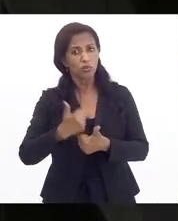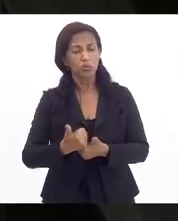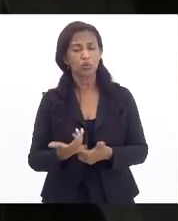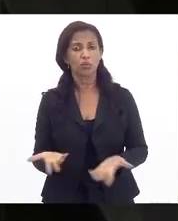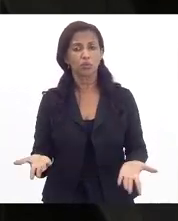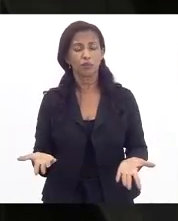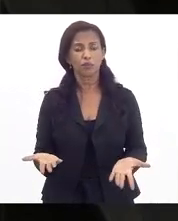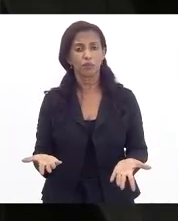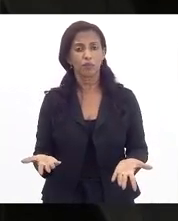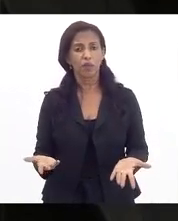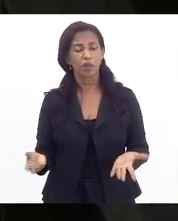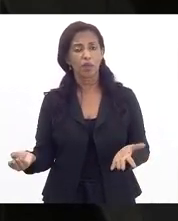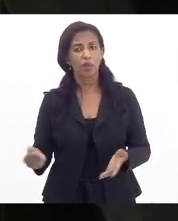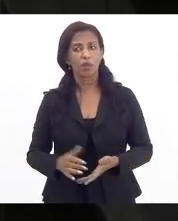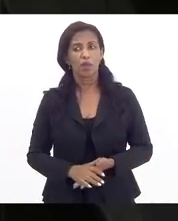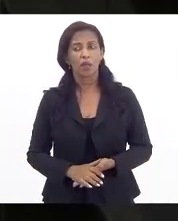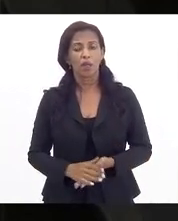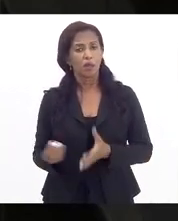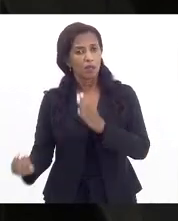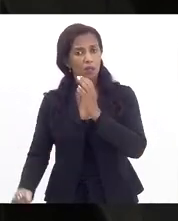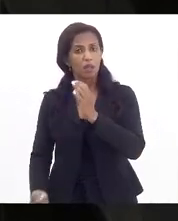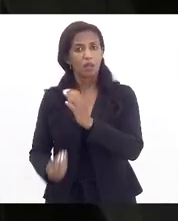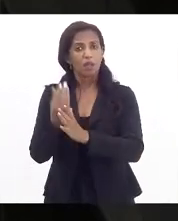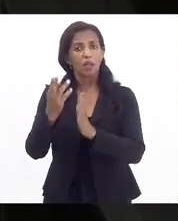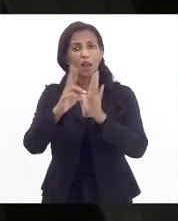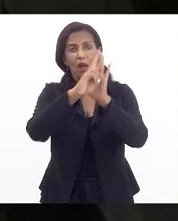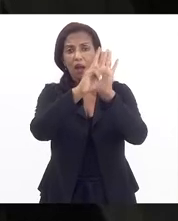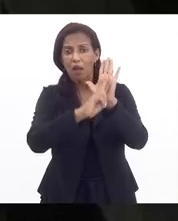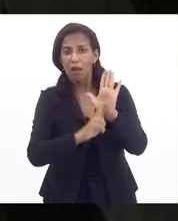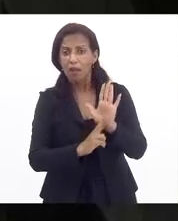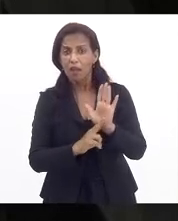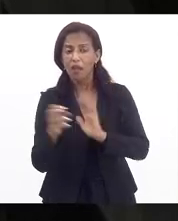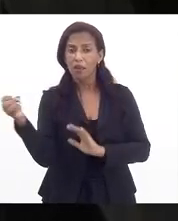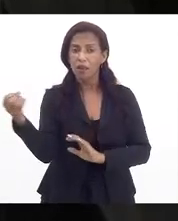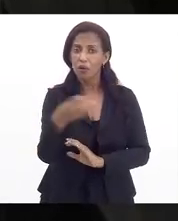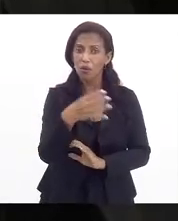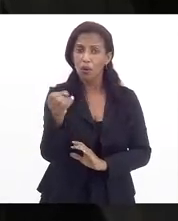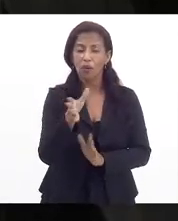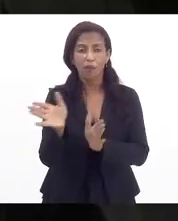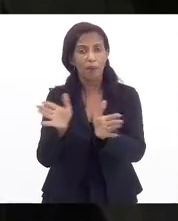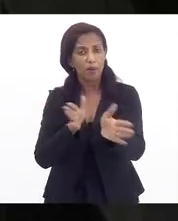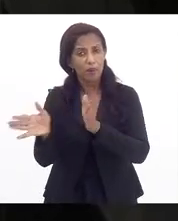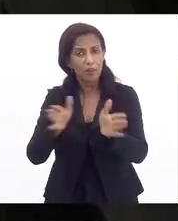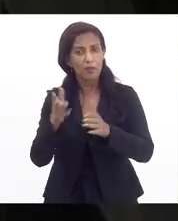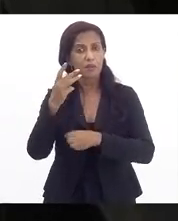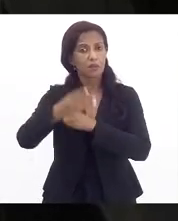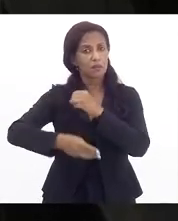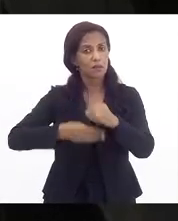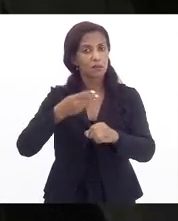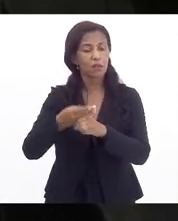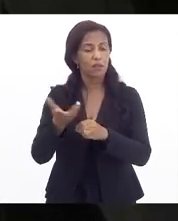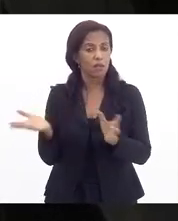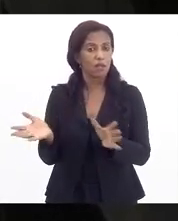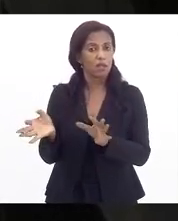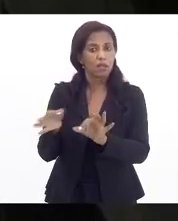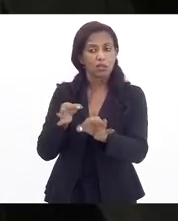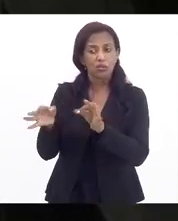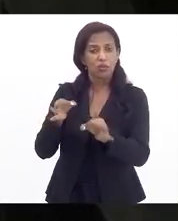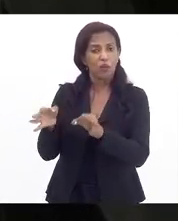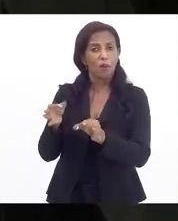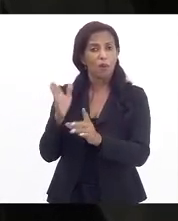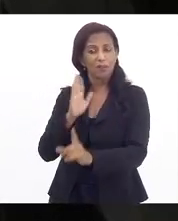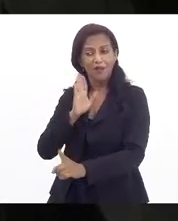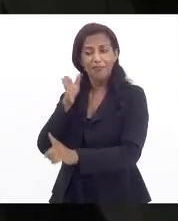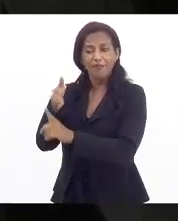aqui acrescentando artigo que diz isso é criar regras de novas para acesso ao triênio de modo que ele não ficasse e